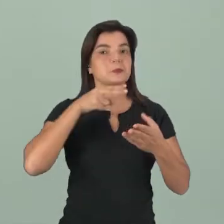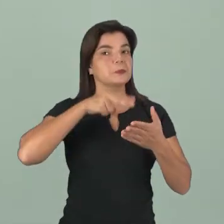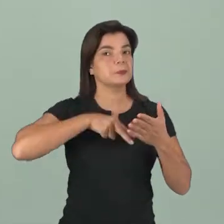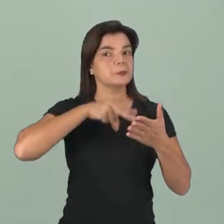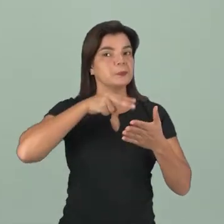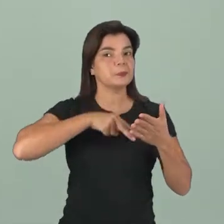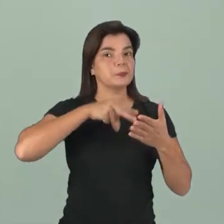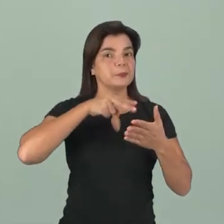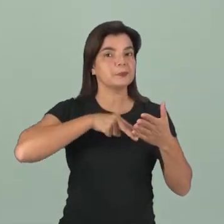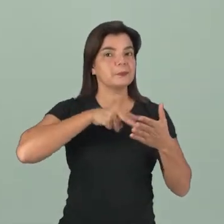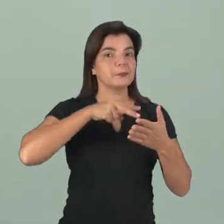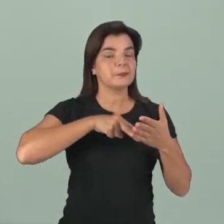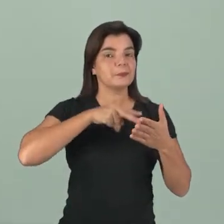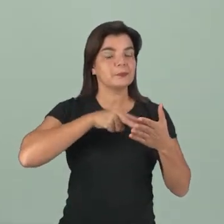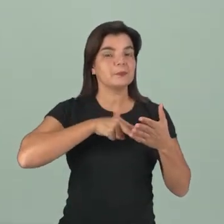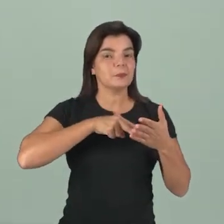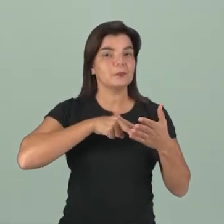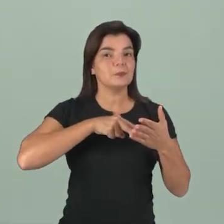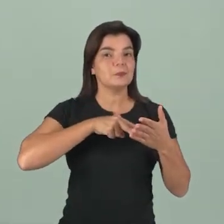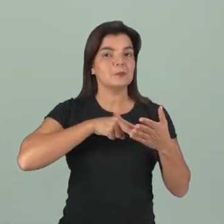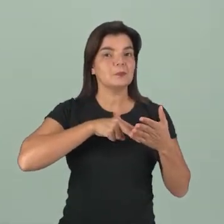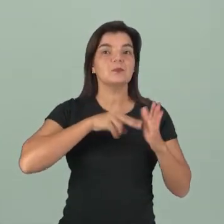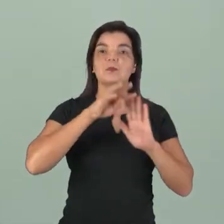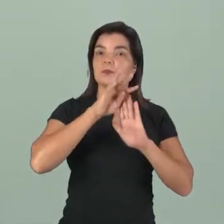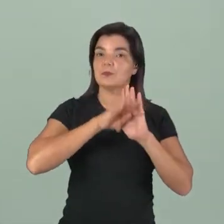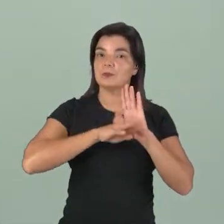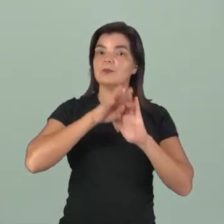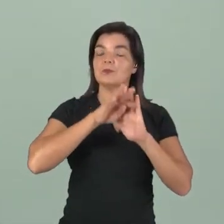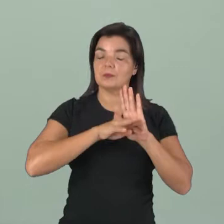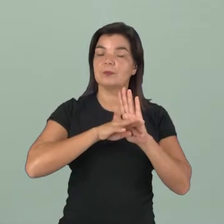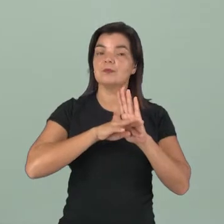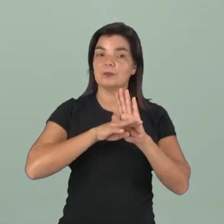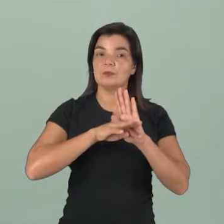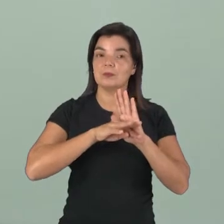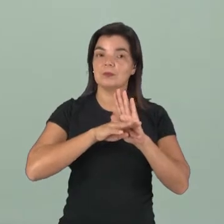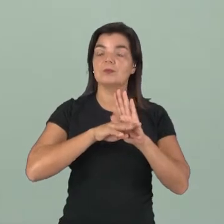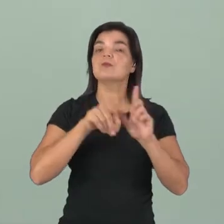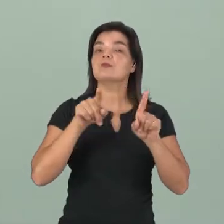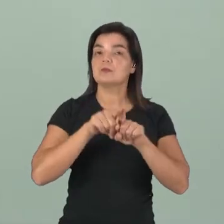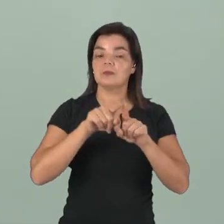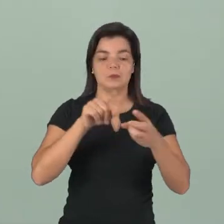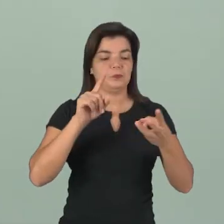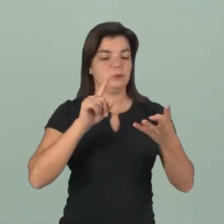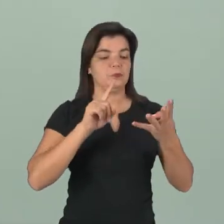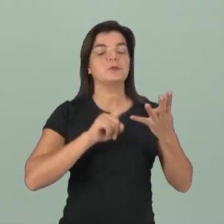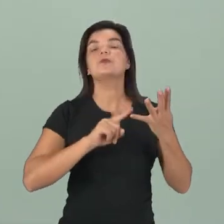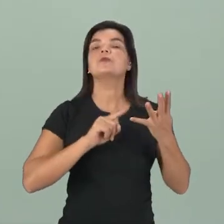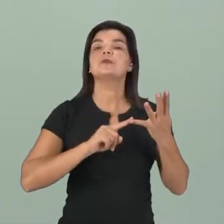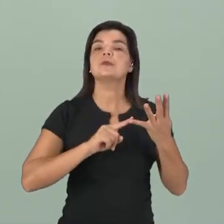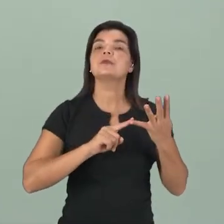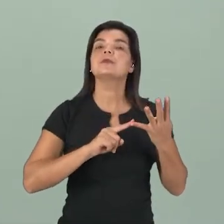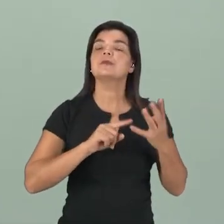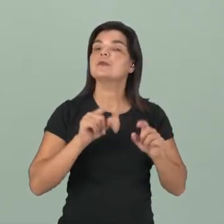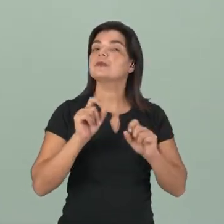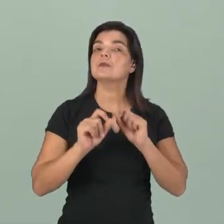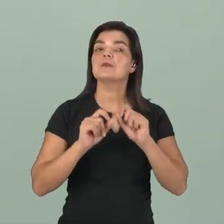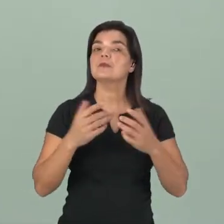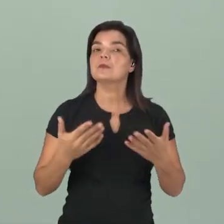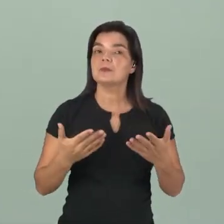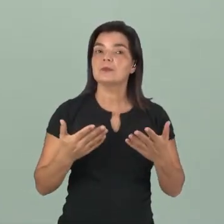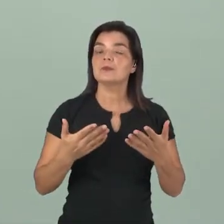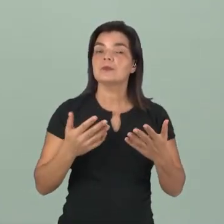ler, que é ler textos, está relacionado à competência leitora. E também temos